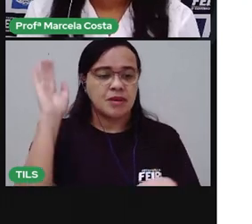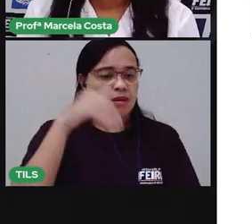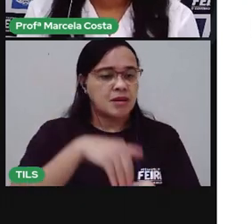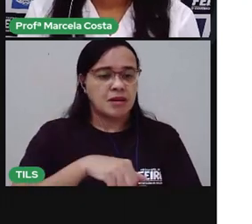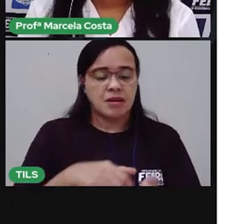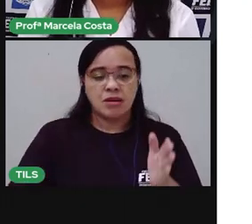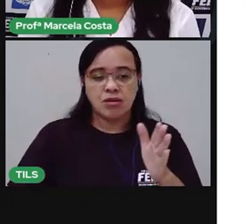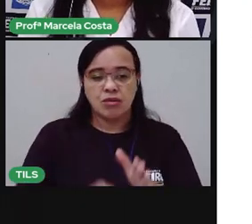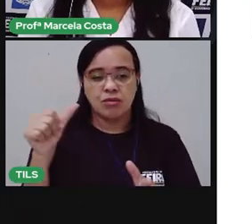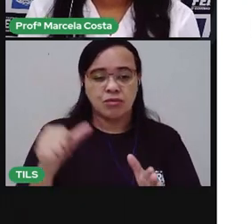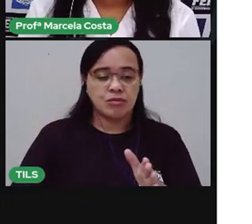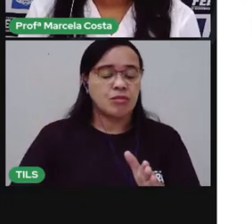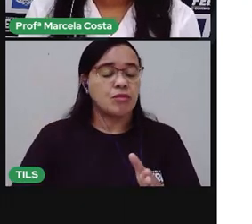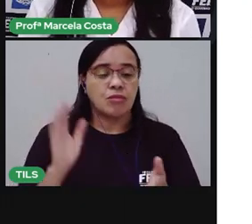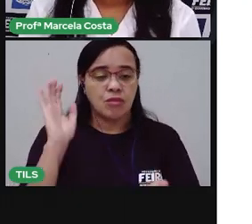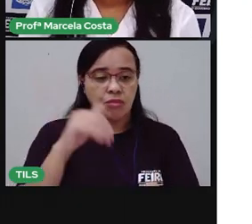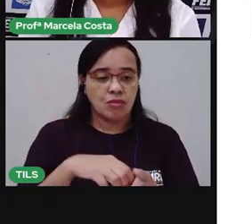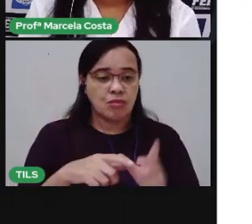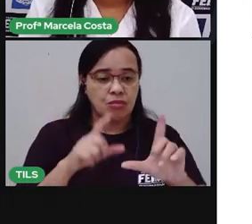letra